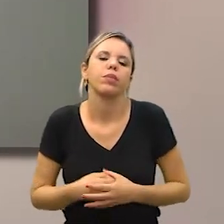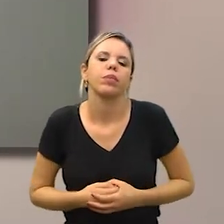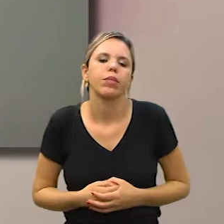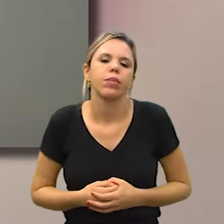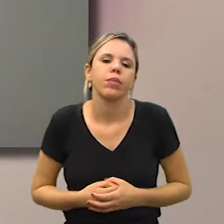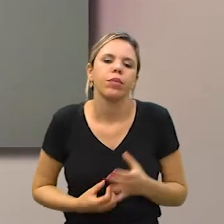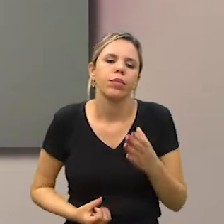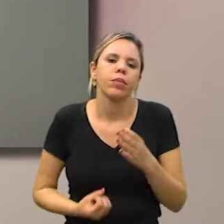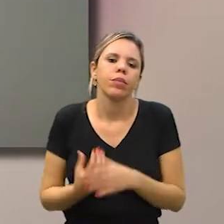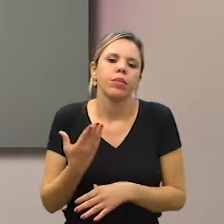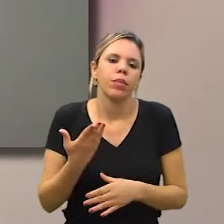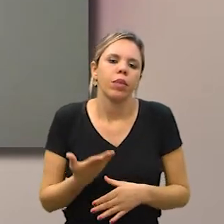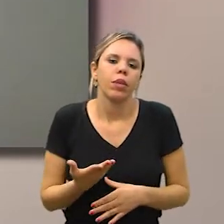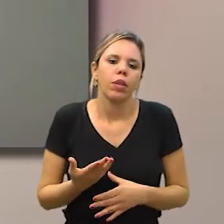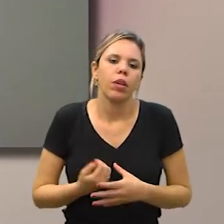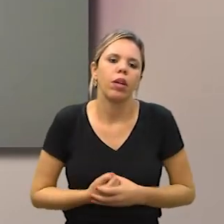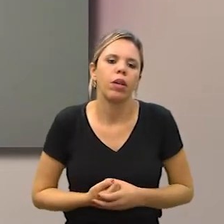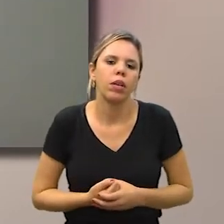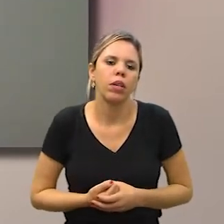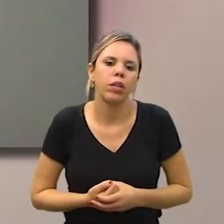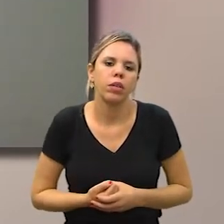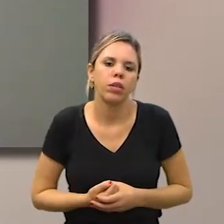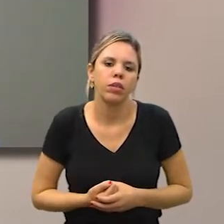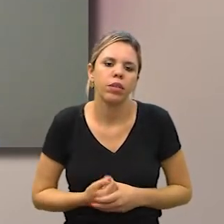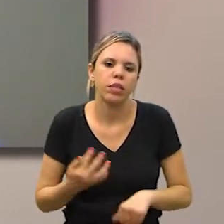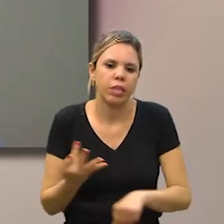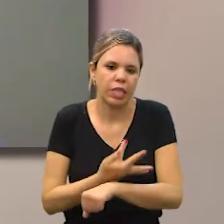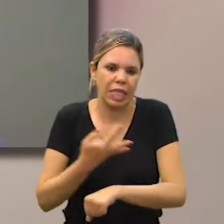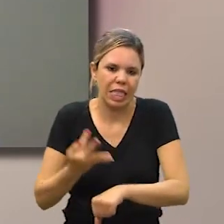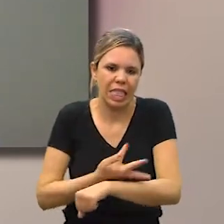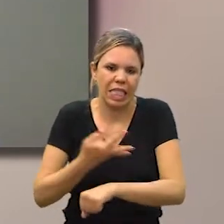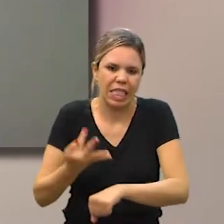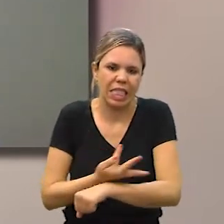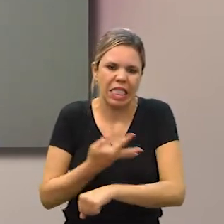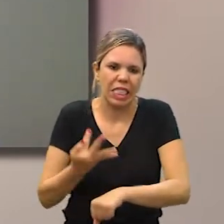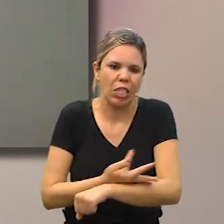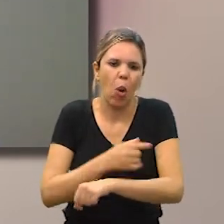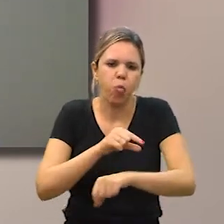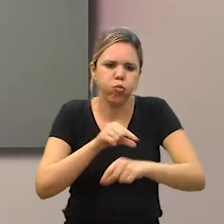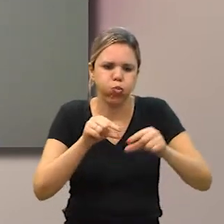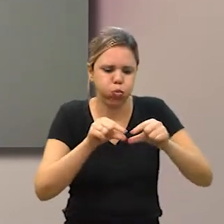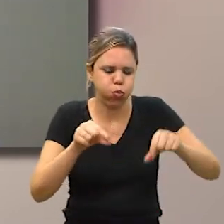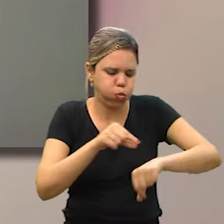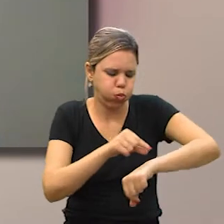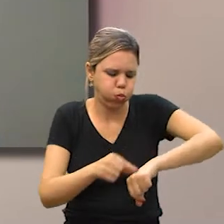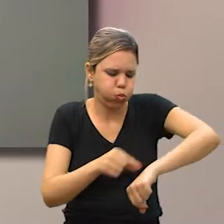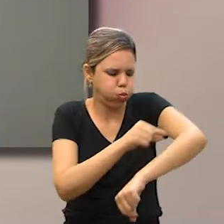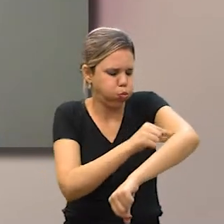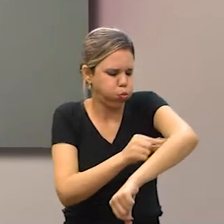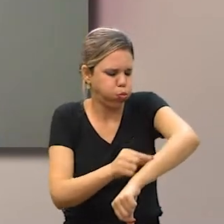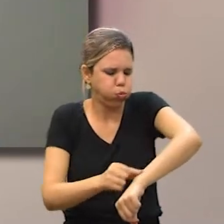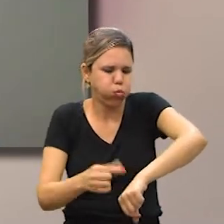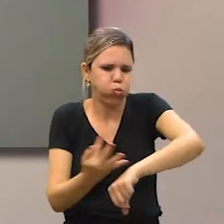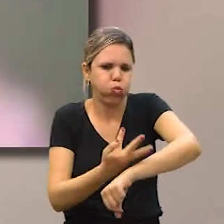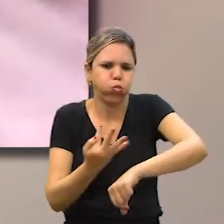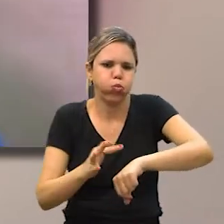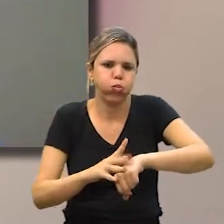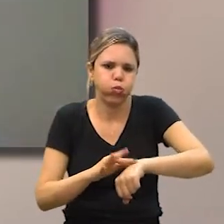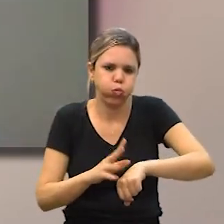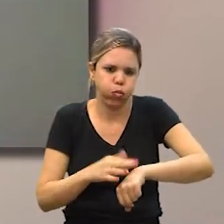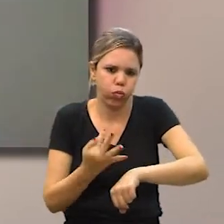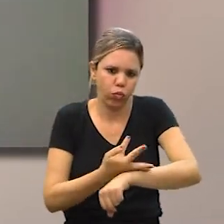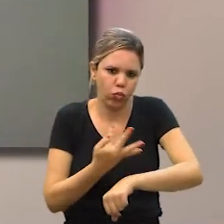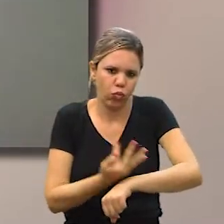isso acontece sobrecarga dessa pressão nas artérias isso vai lesando as arterios